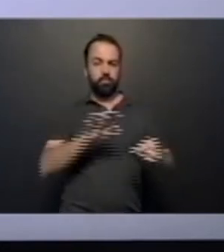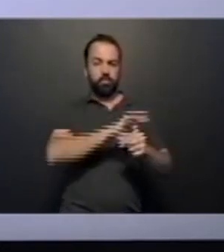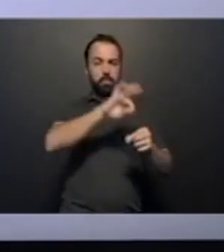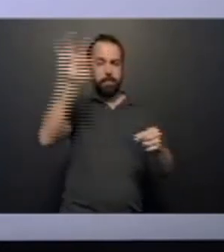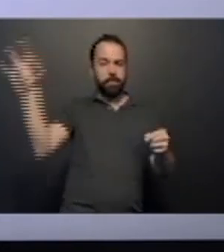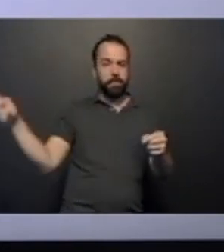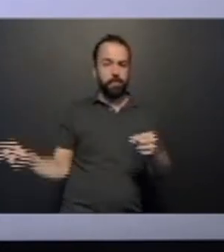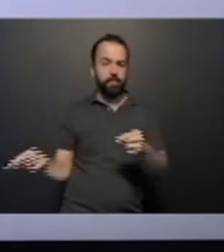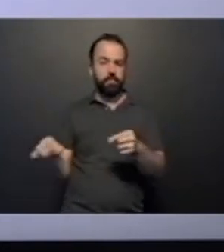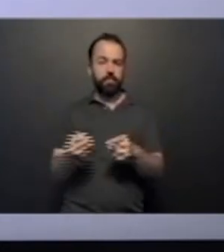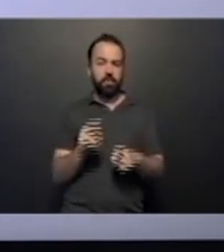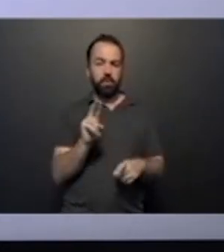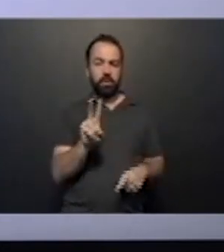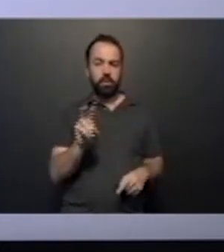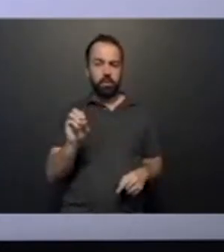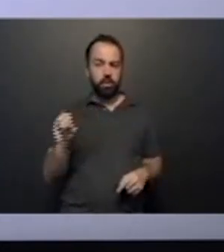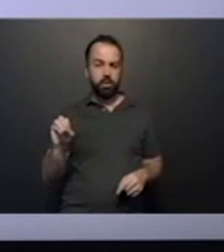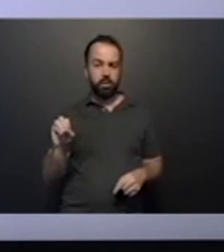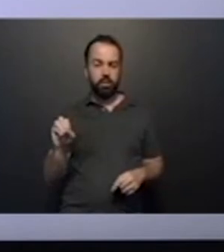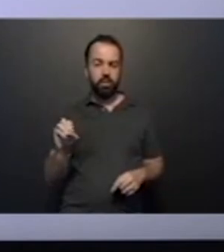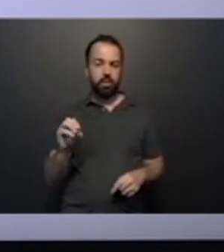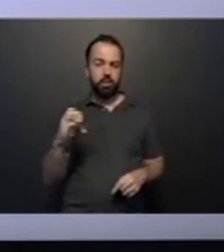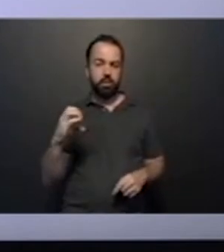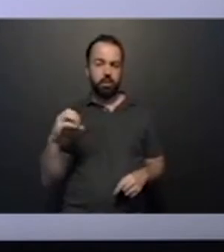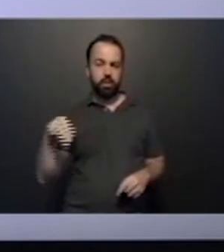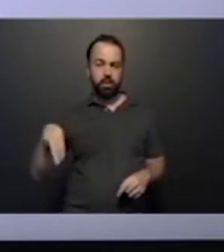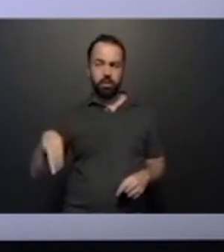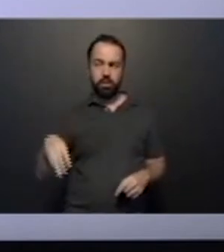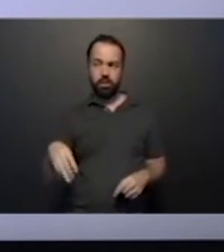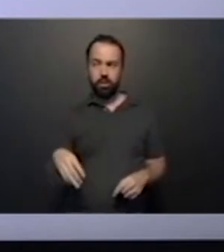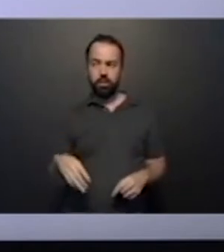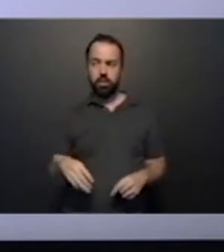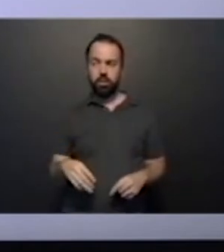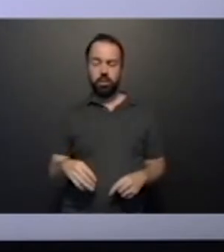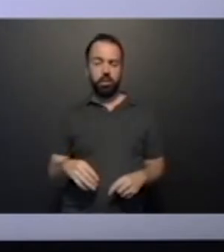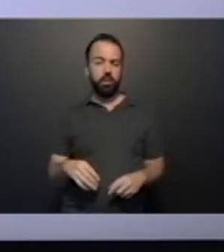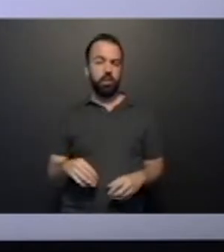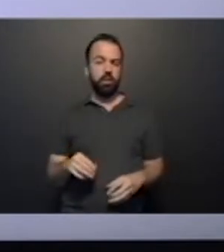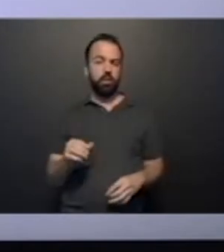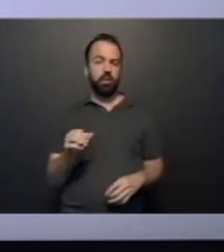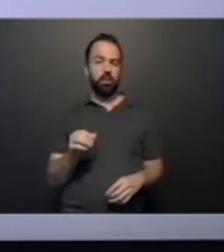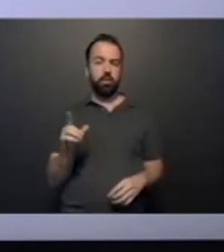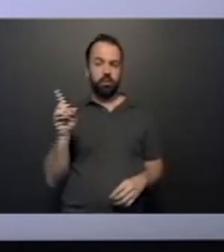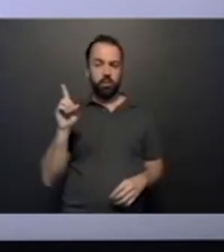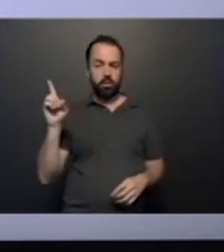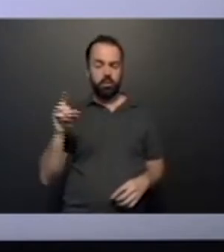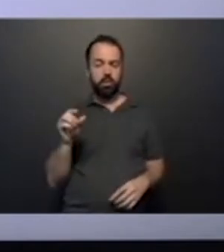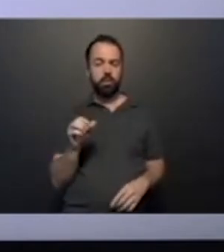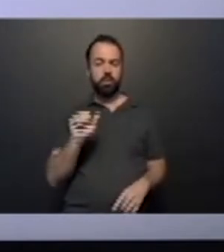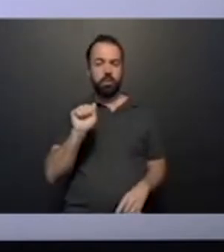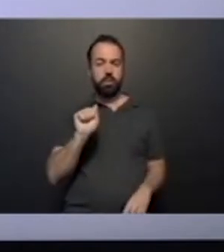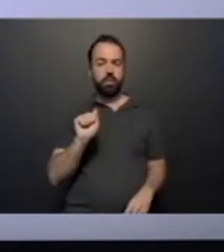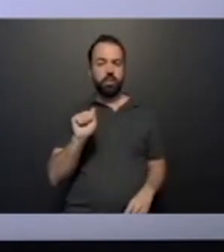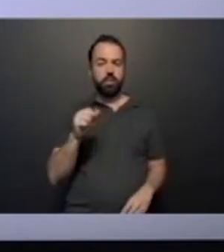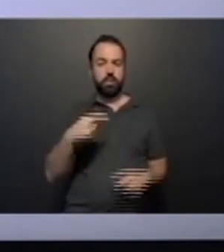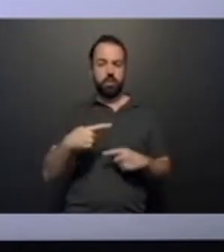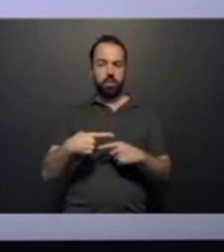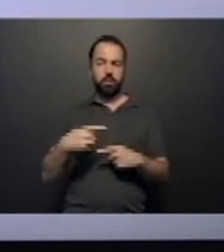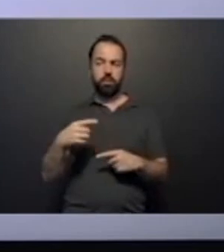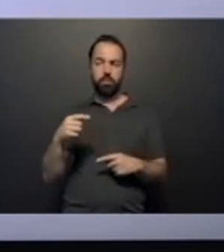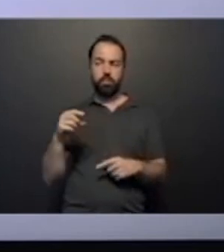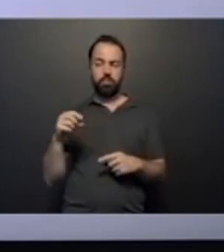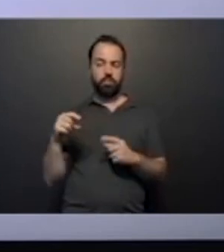nós temos aqui a fórmula da área do círculo pi vezes raio ao quadrado vamos substituir então os